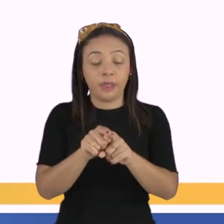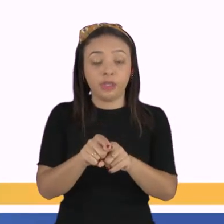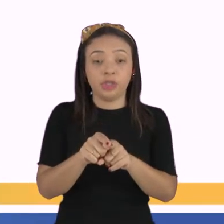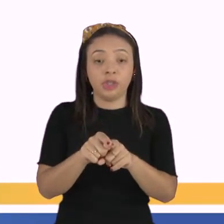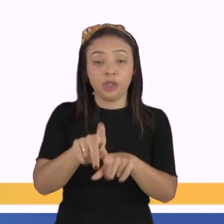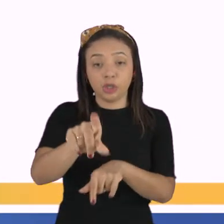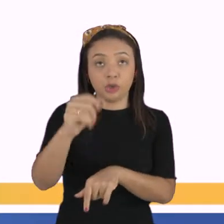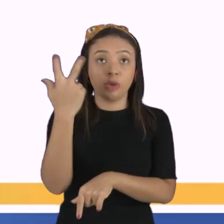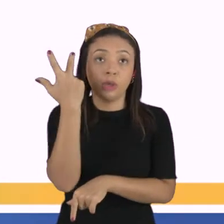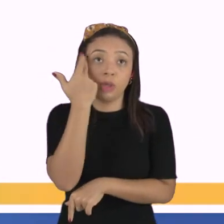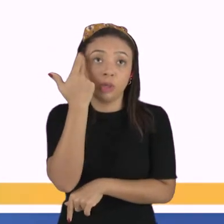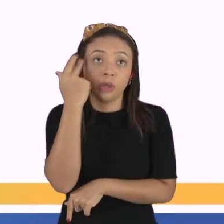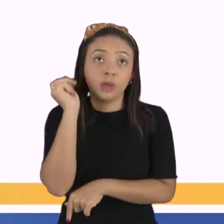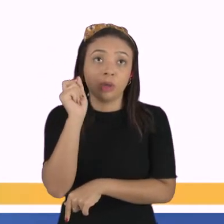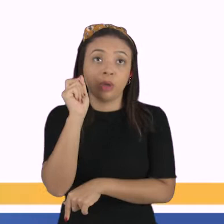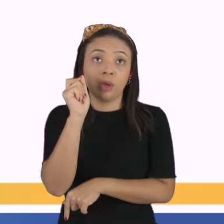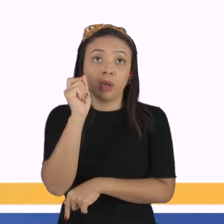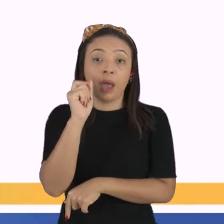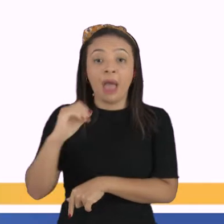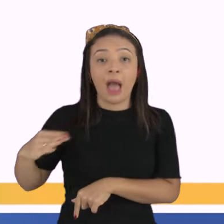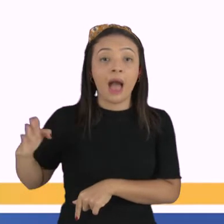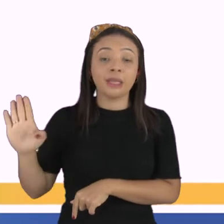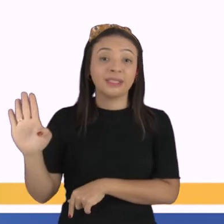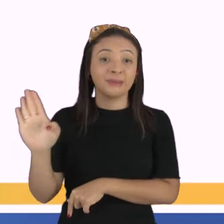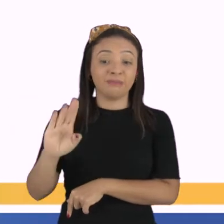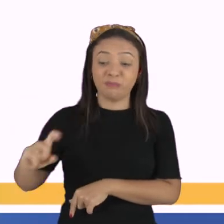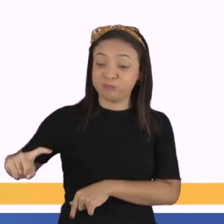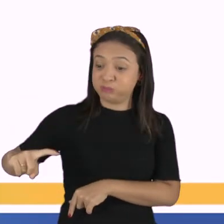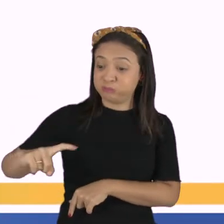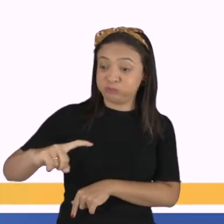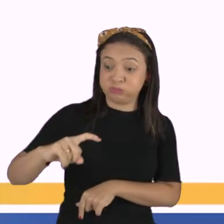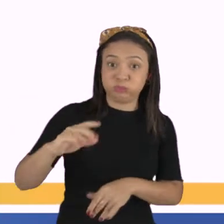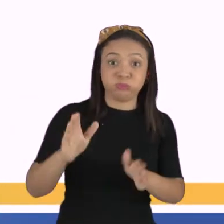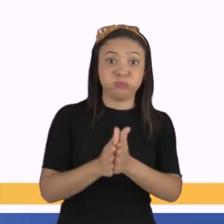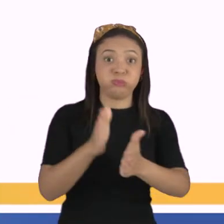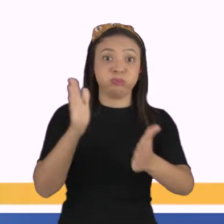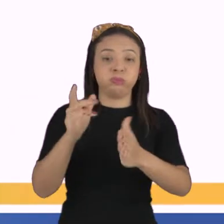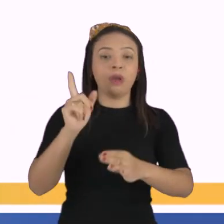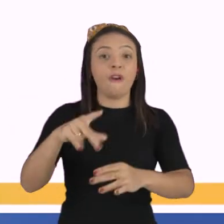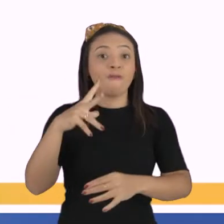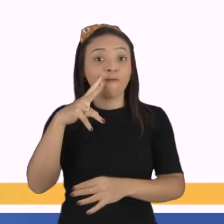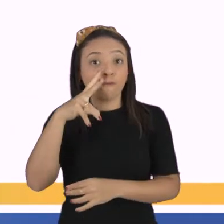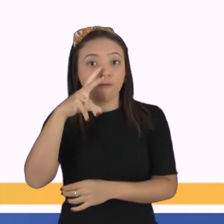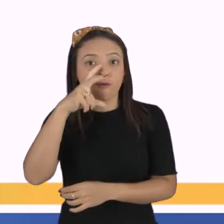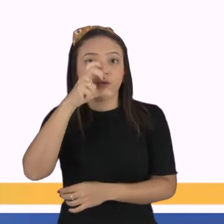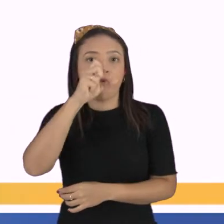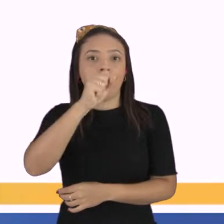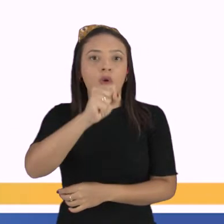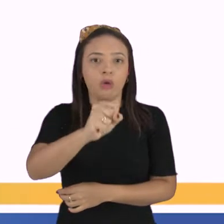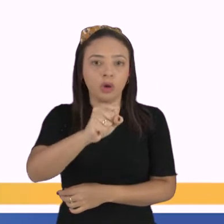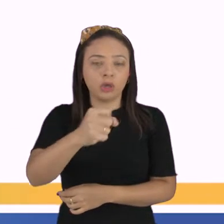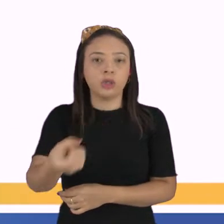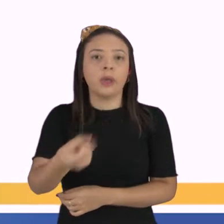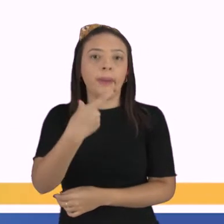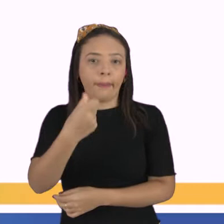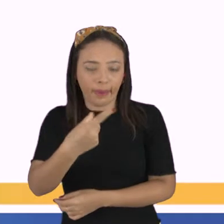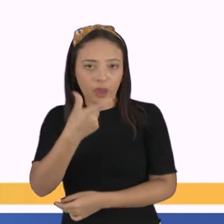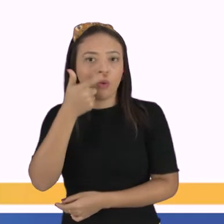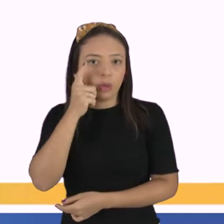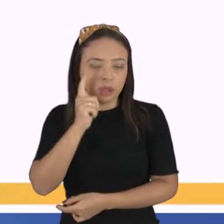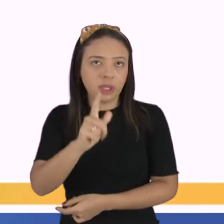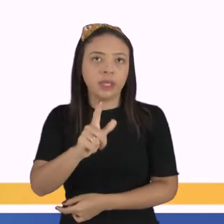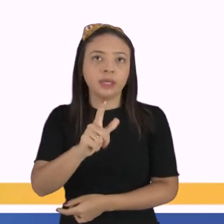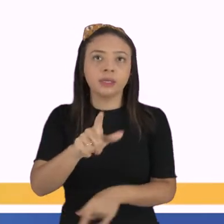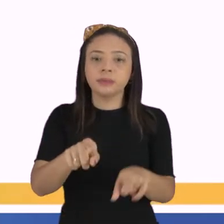atual são as superbactérias. As superbactérias elas são bactérias resistentes a diversos antibióticos e